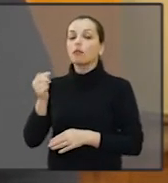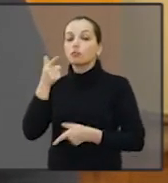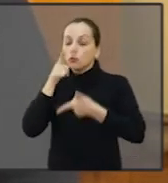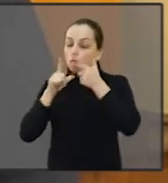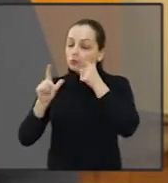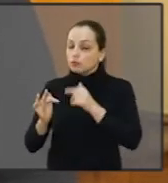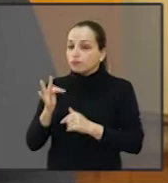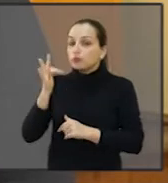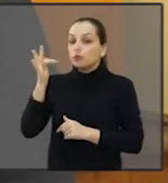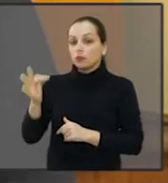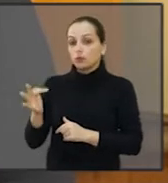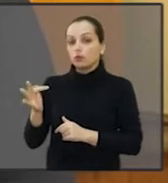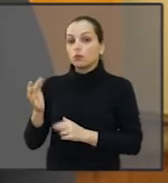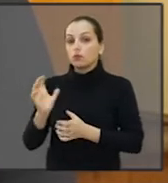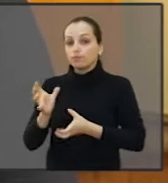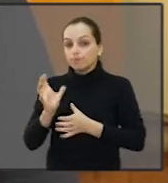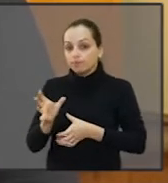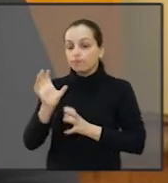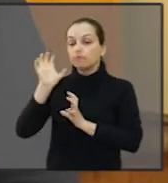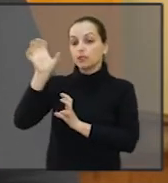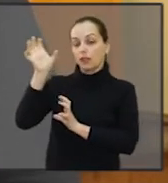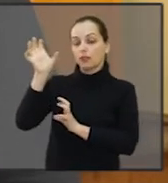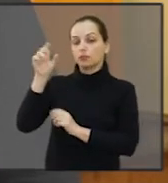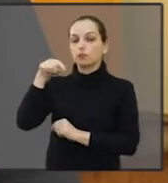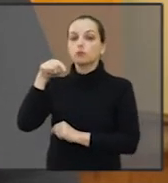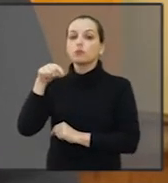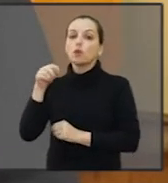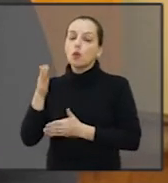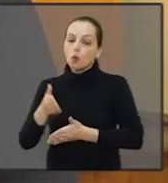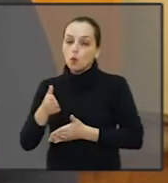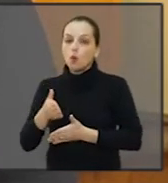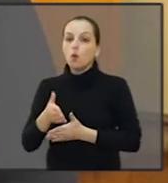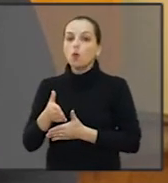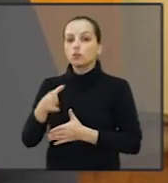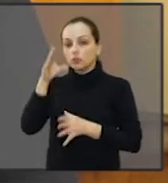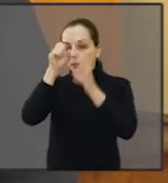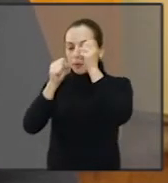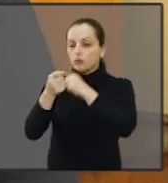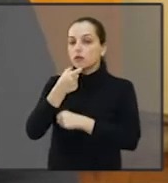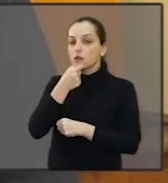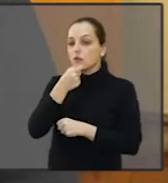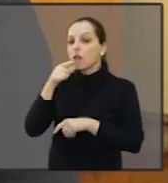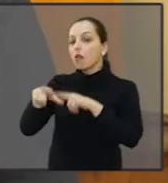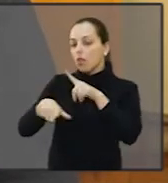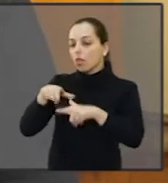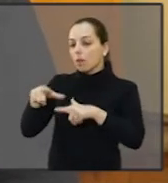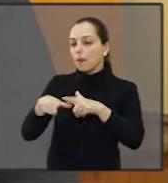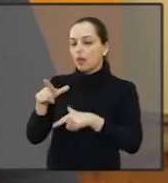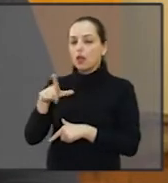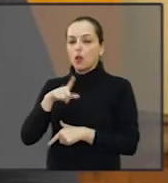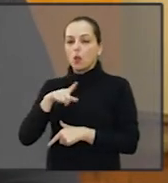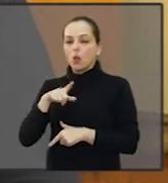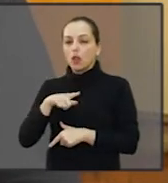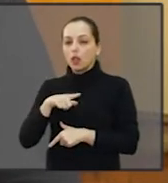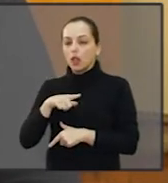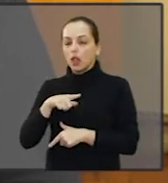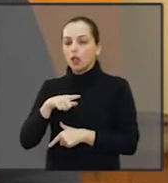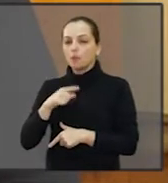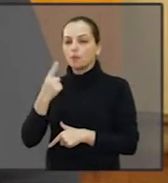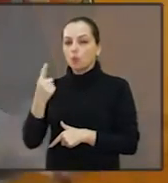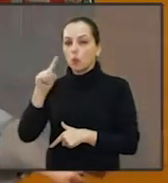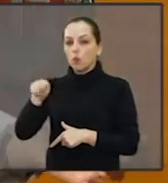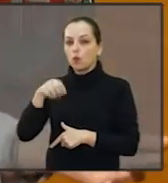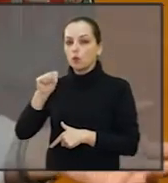conseguir jogar universitário, mas hoje ele está lá aprendendo inglês e trabalhando. Quanto que ele mede? 1,87.